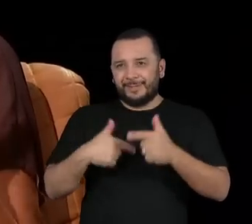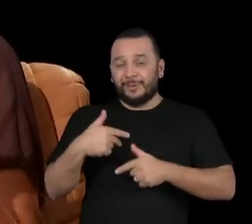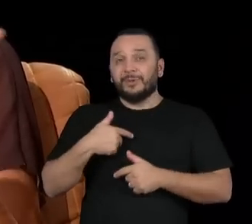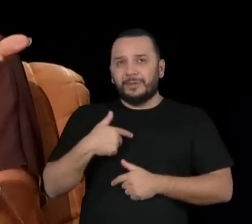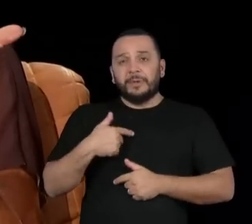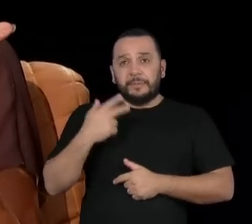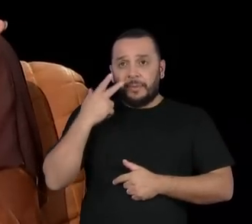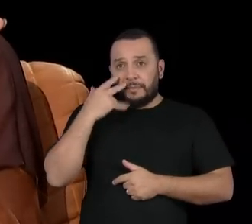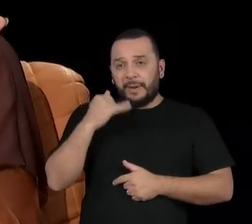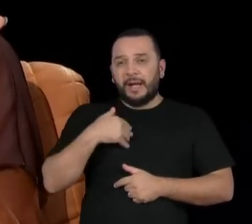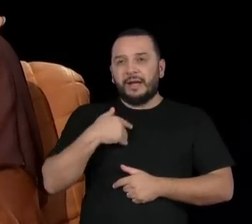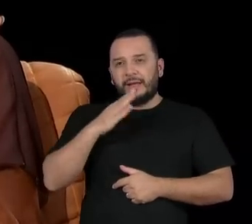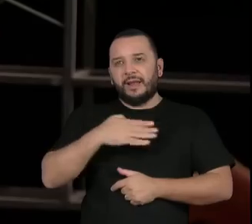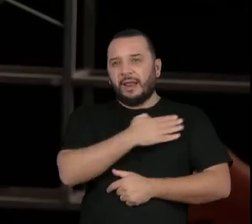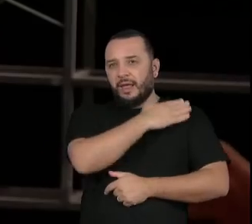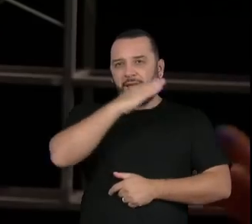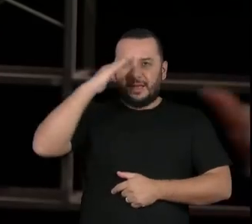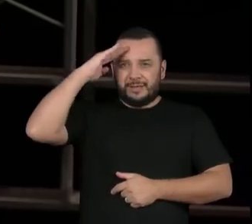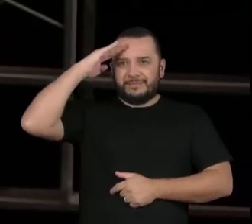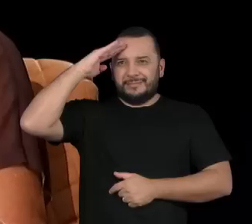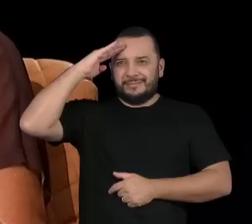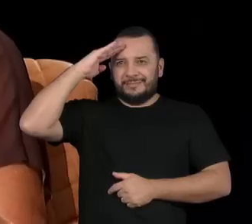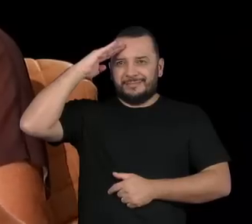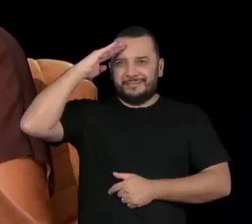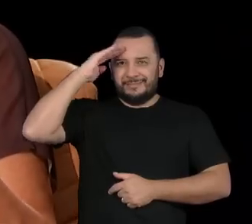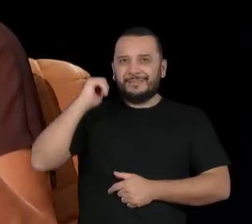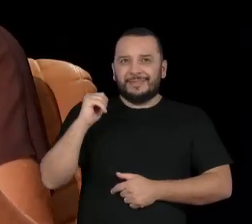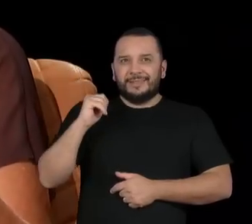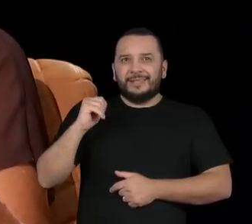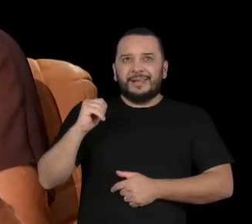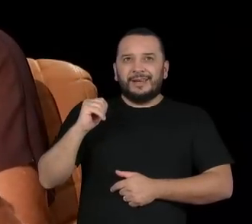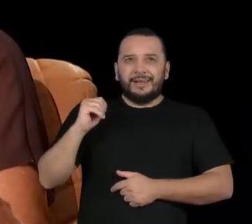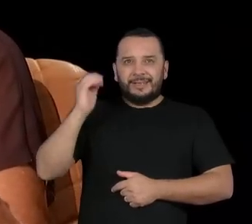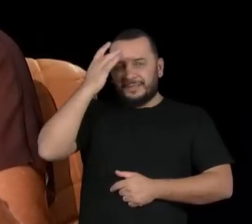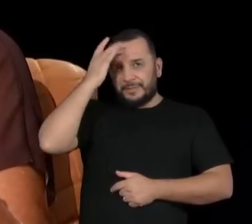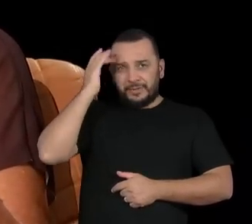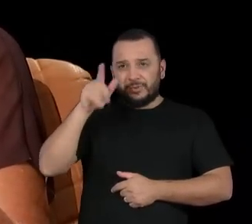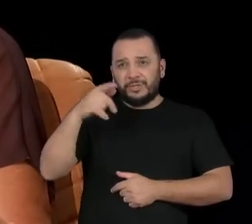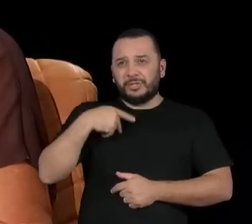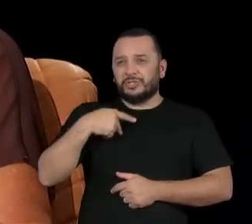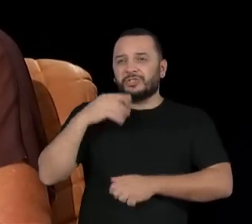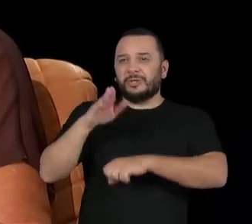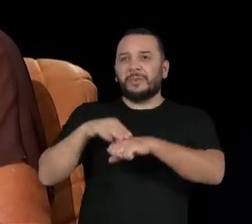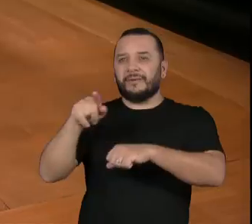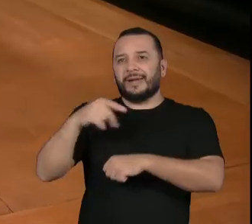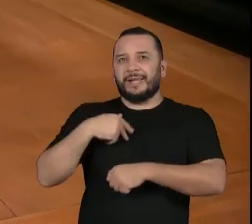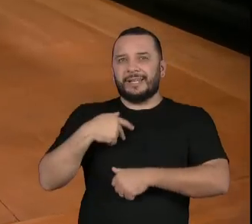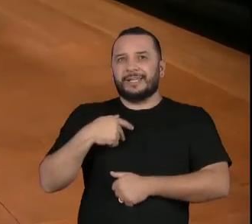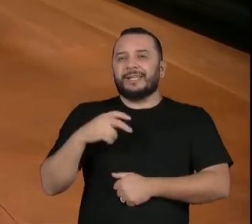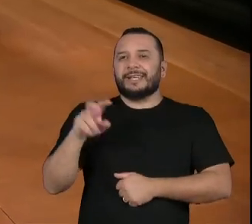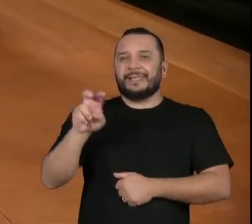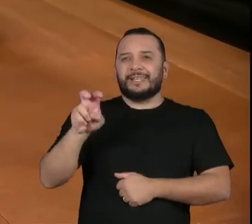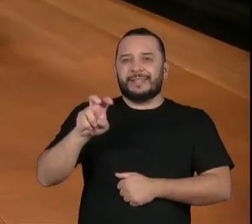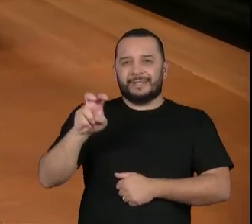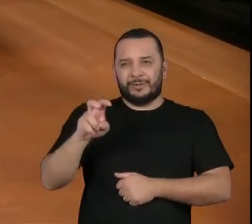era capitano bersagliere. Meu pai era chamado de quinta coluna, porque ele ia para o